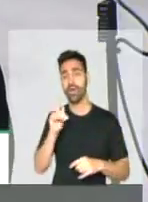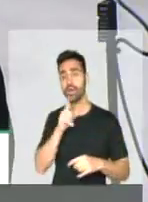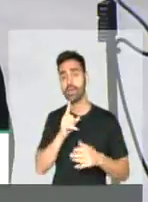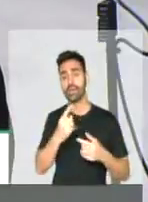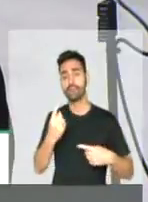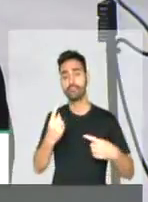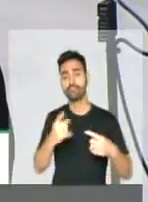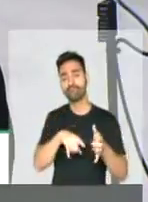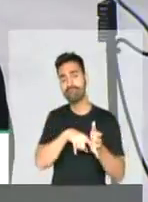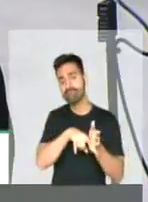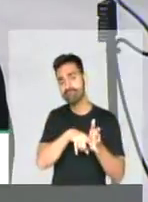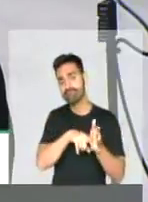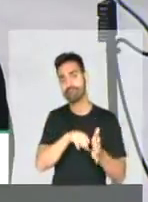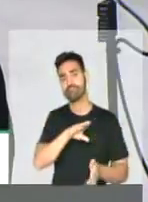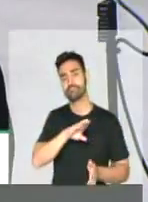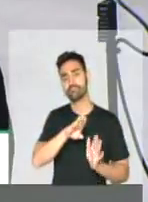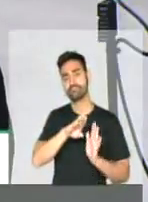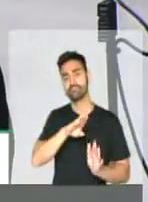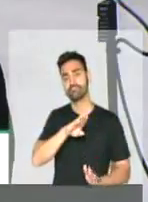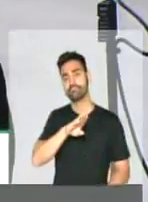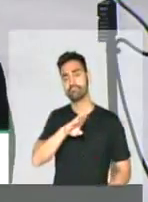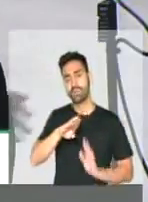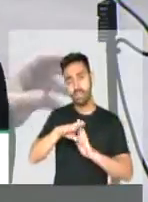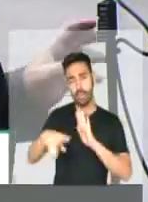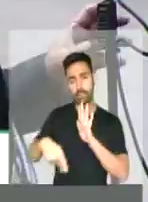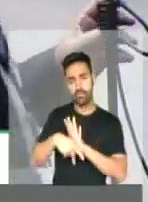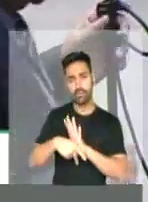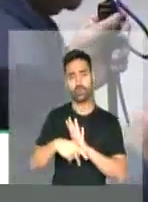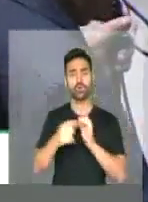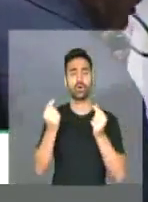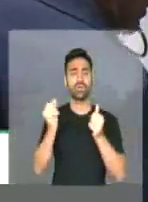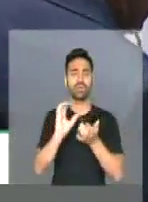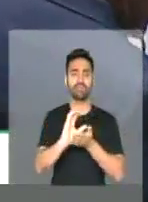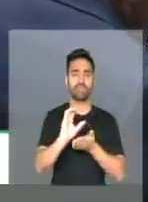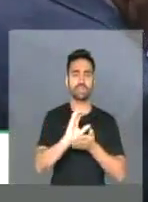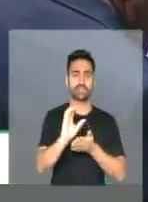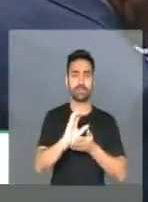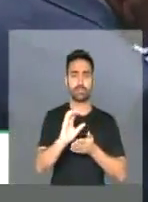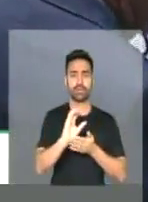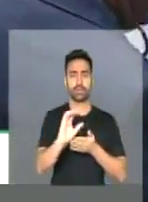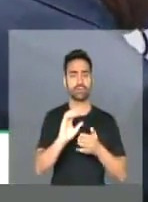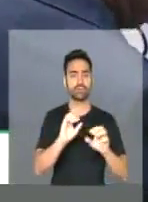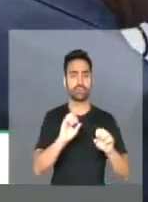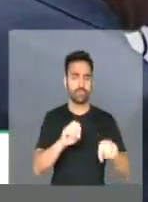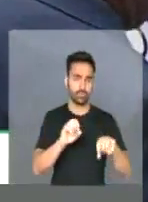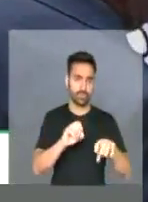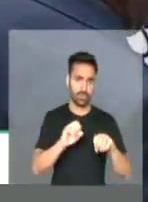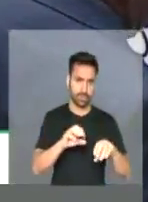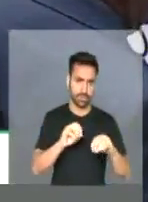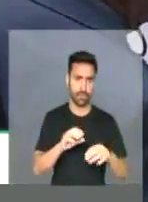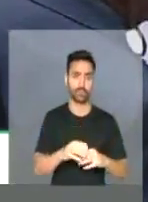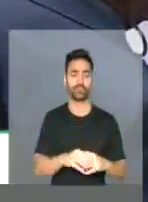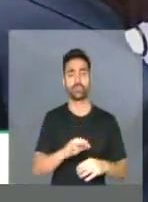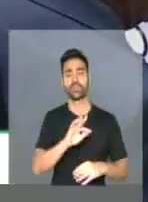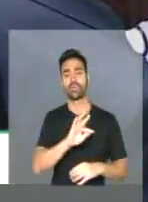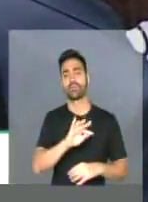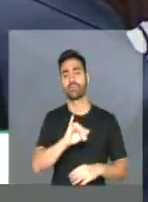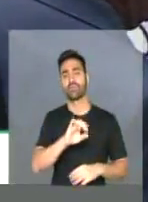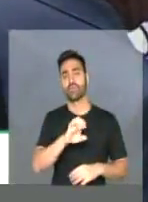a medida provisória do financiamento do ensino estudantil. O FIES